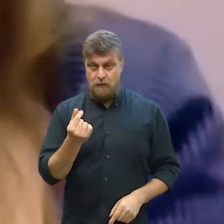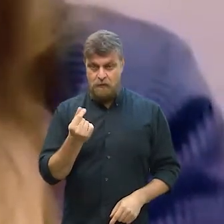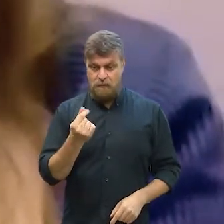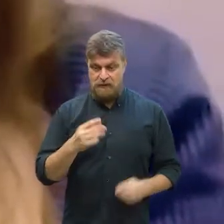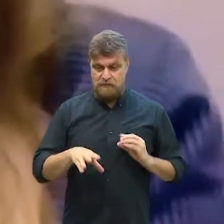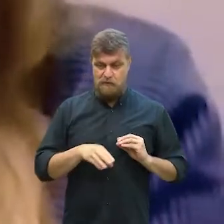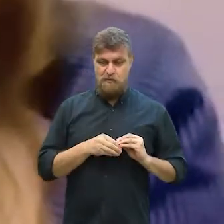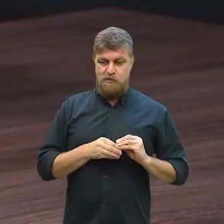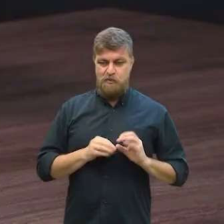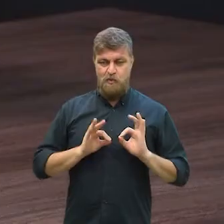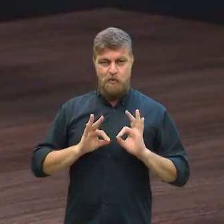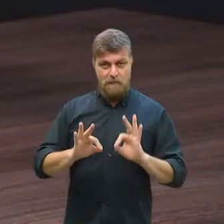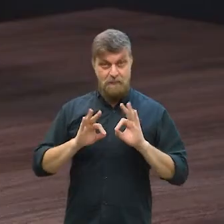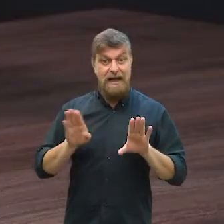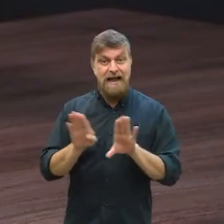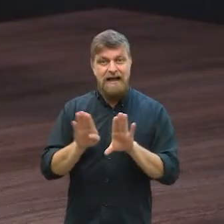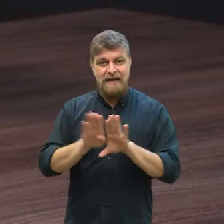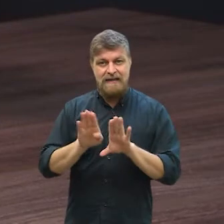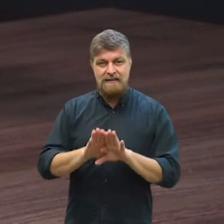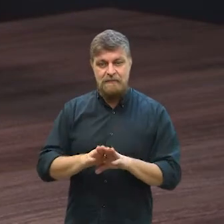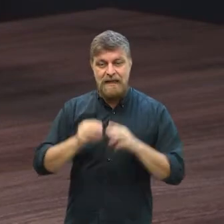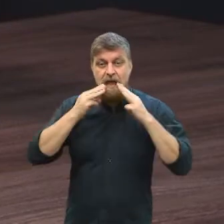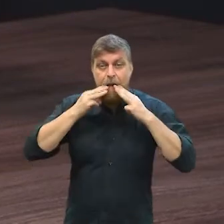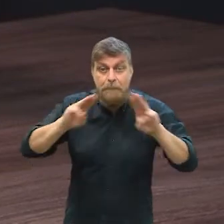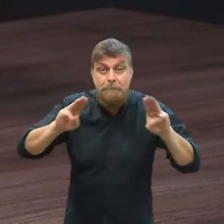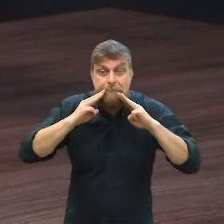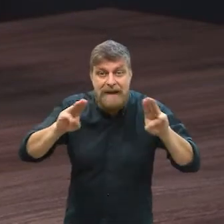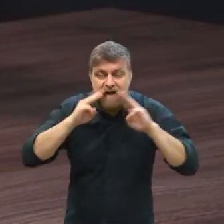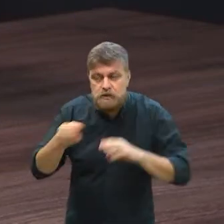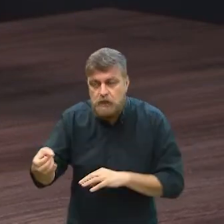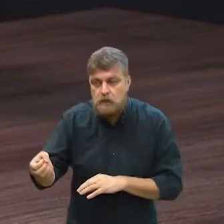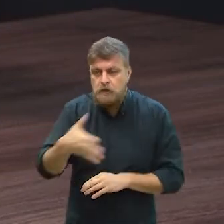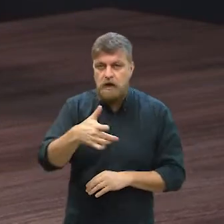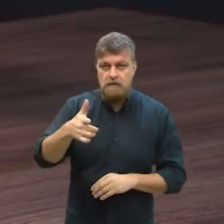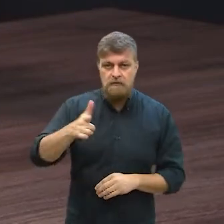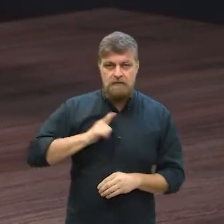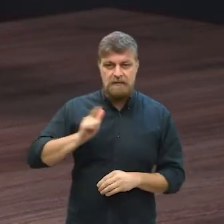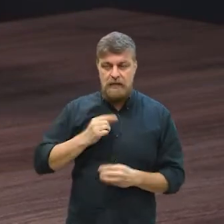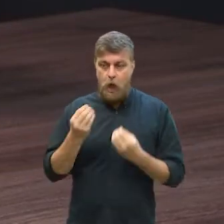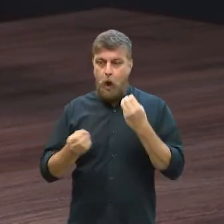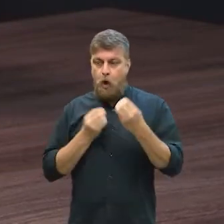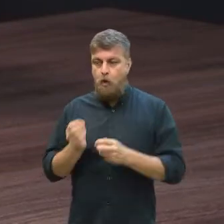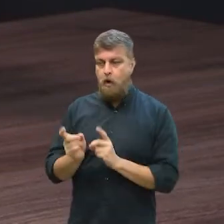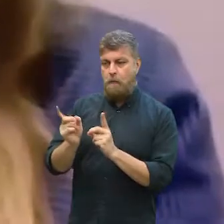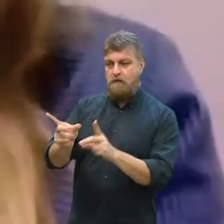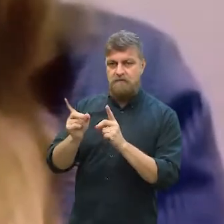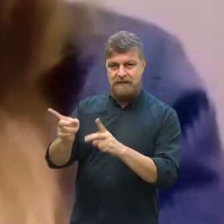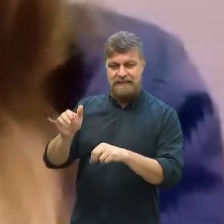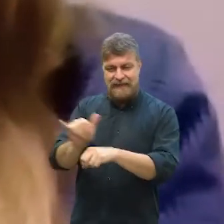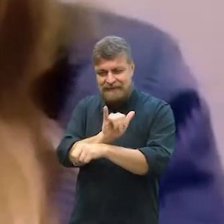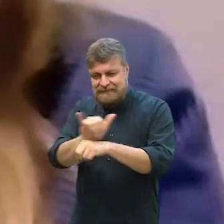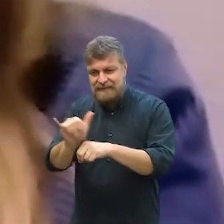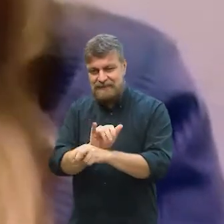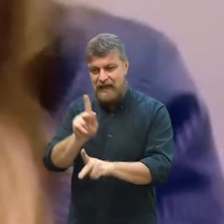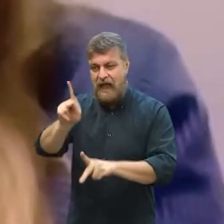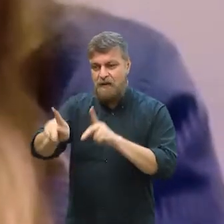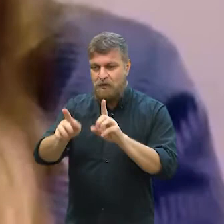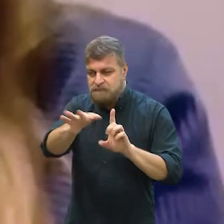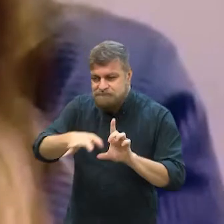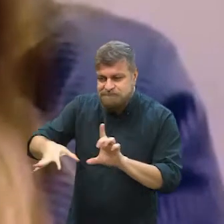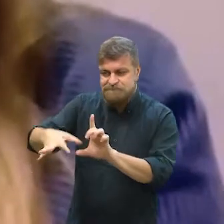valor para o seu cliente, e ele também pode estar inovando no marketing, então está abrindo novos canais de venda, está atingindo